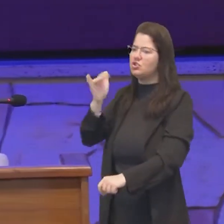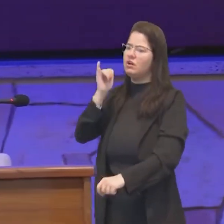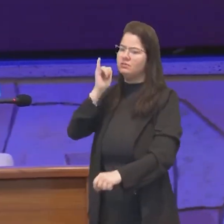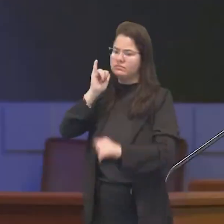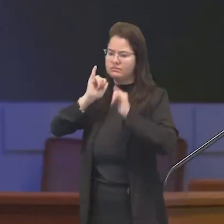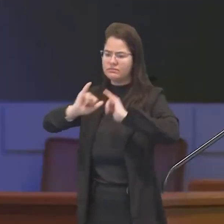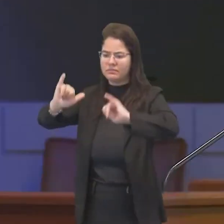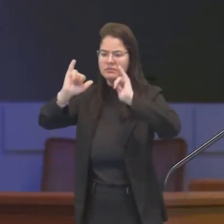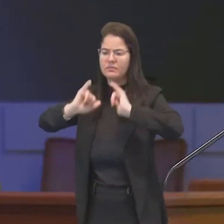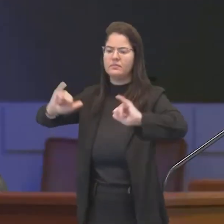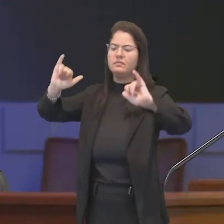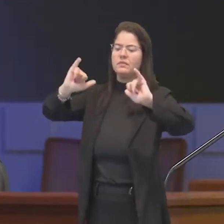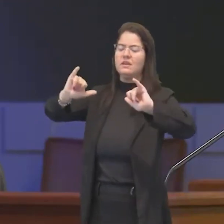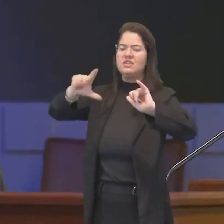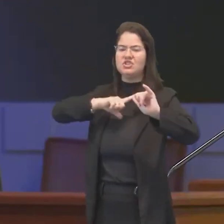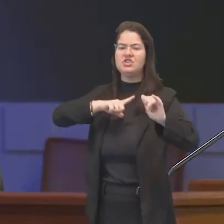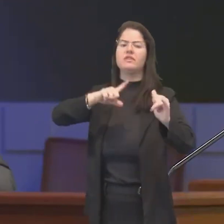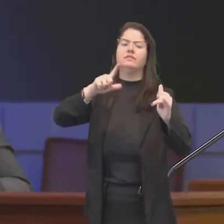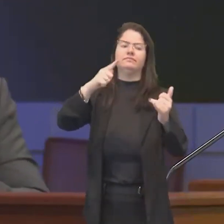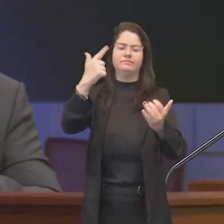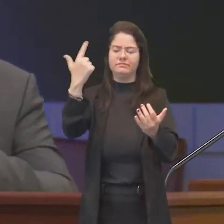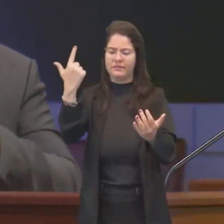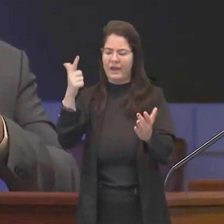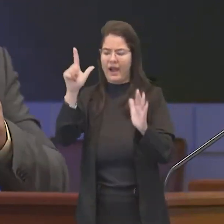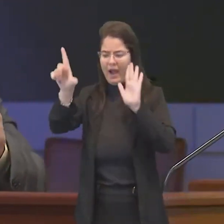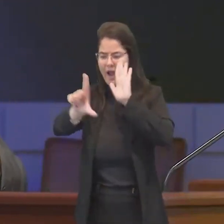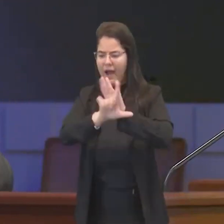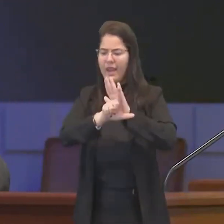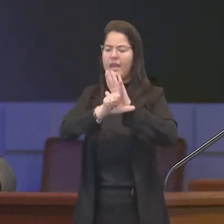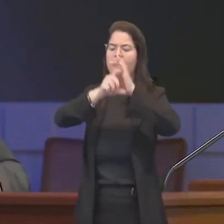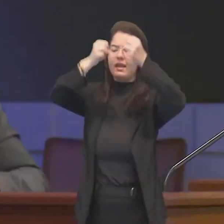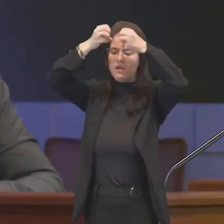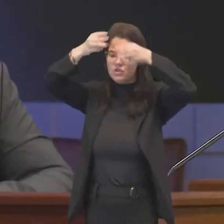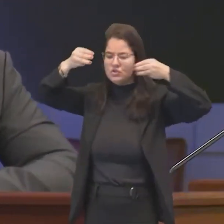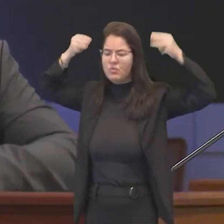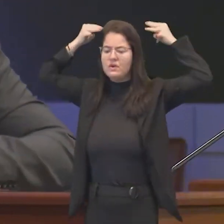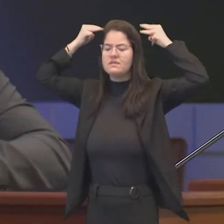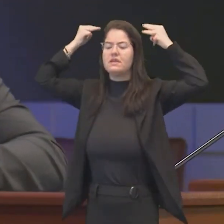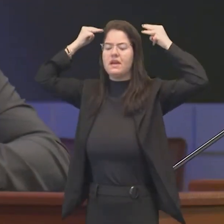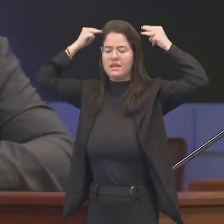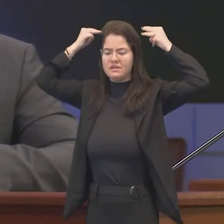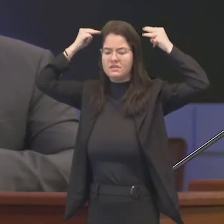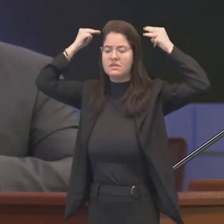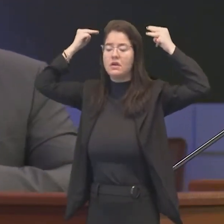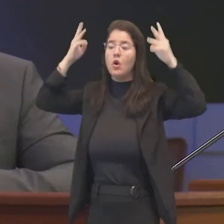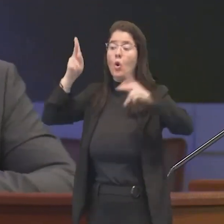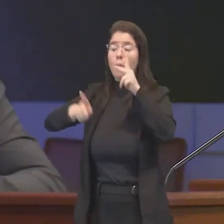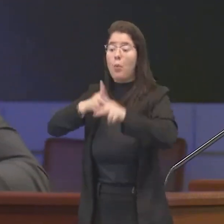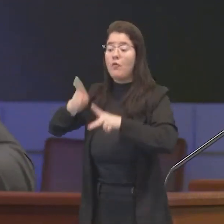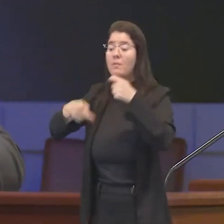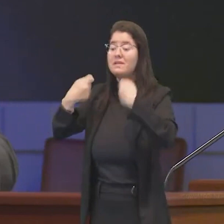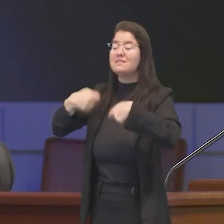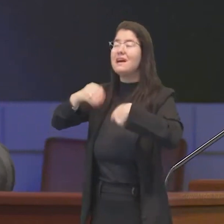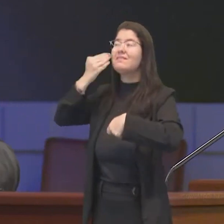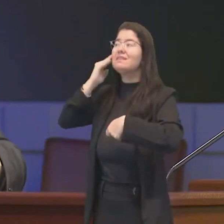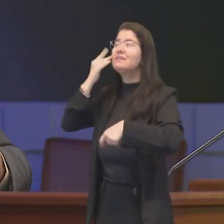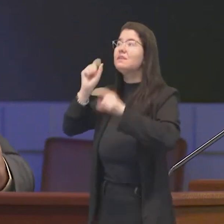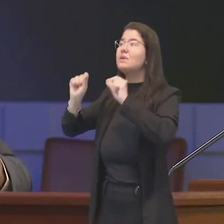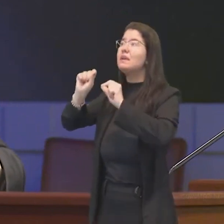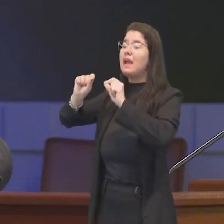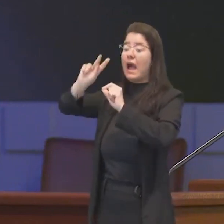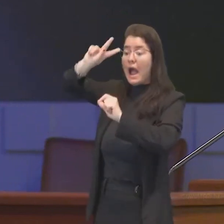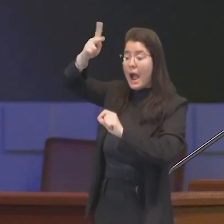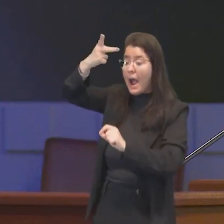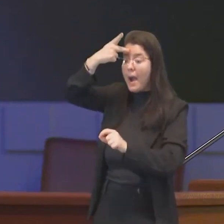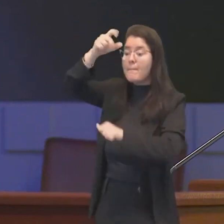nos concedeu a lei por Moisés, nós vamos sacrificar, mas virá aquele profeta. O povo precisava entender essa mudança, em